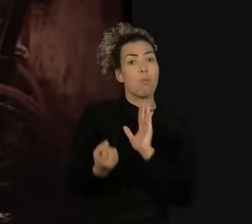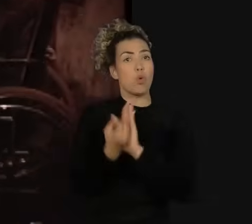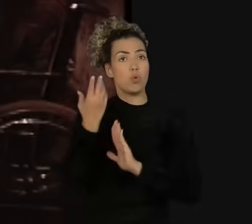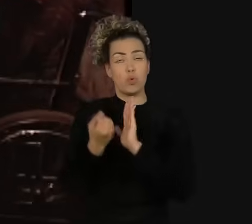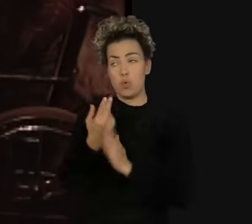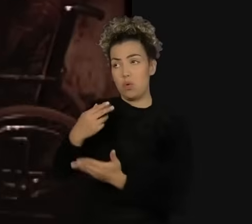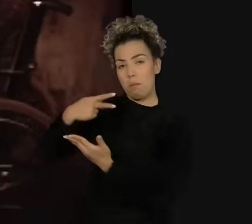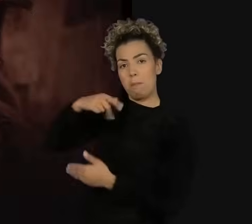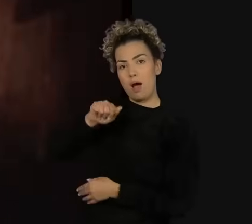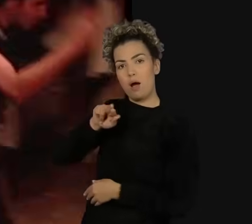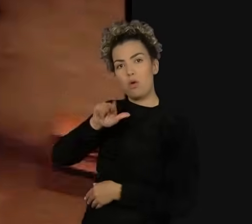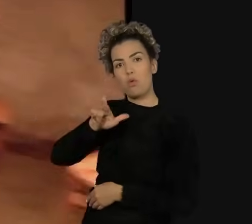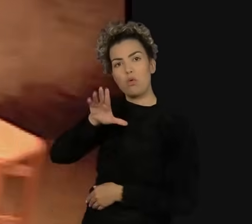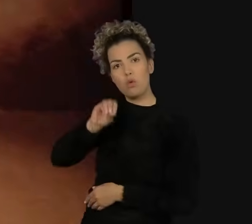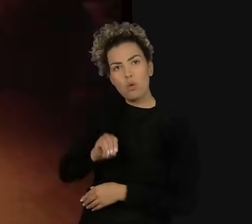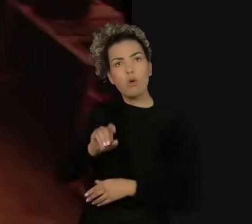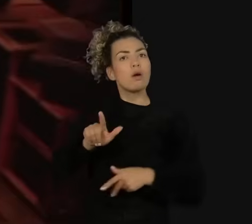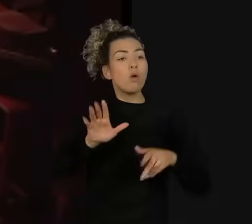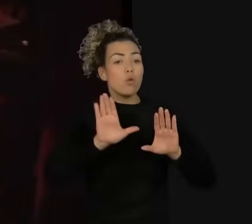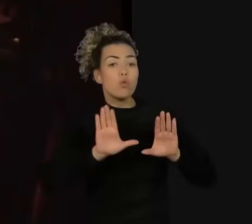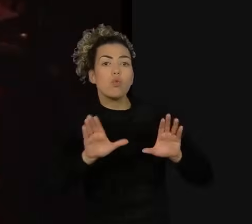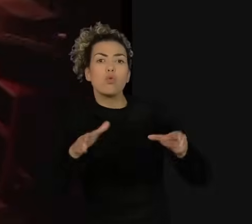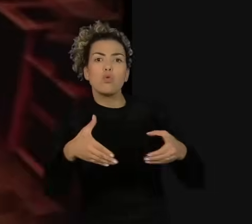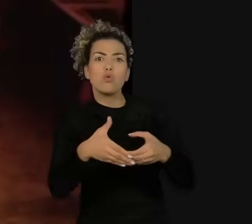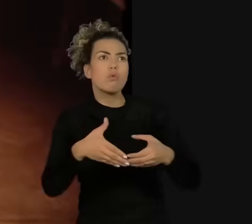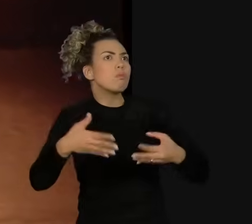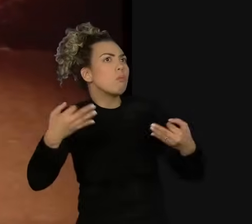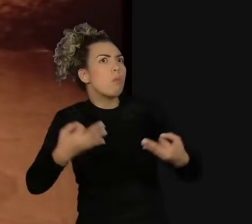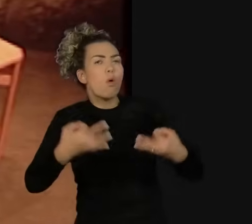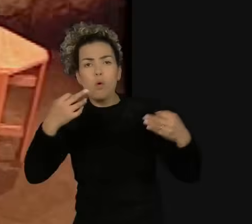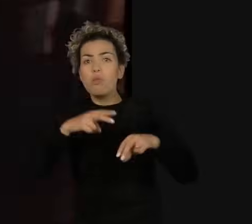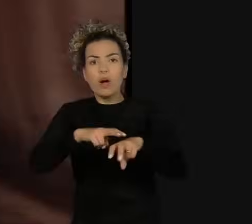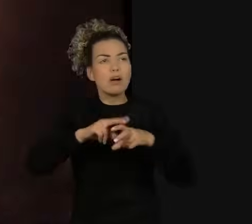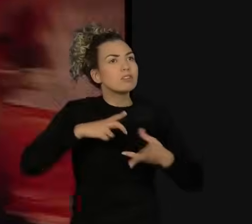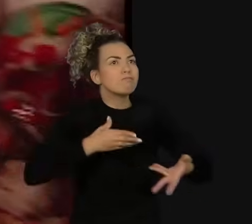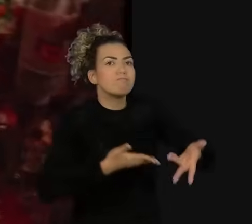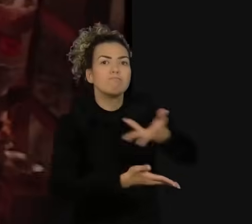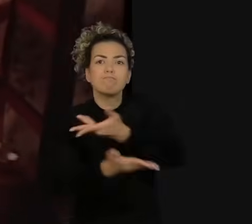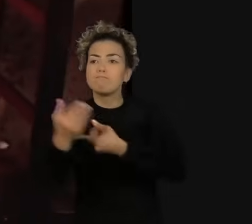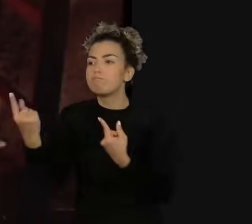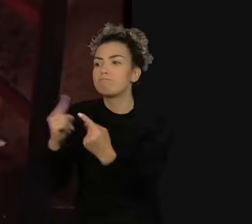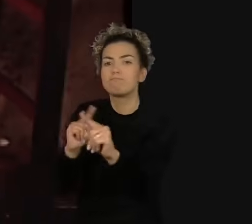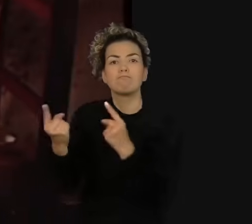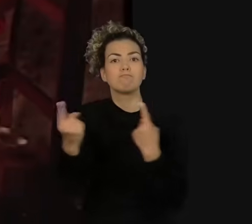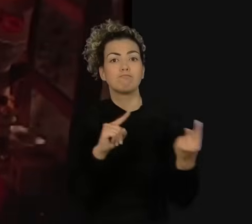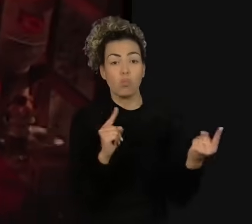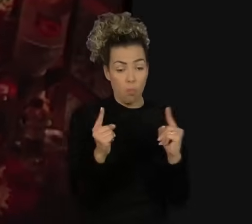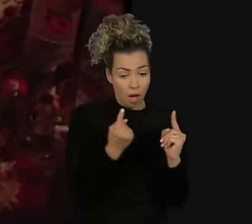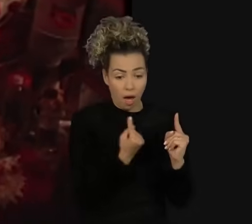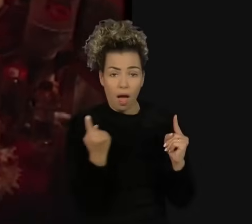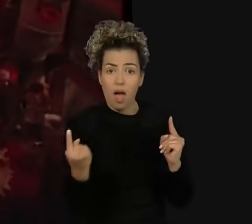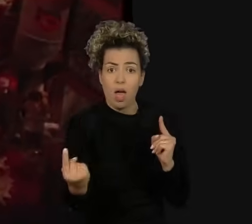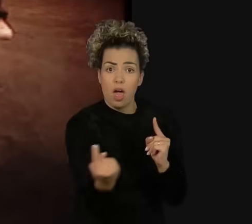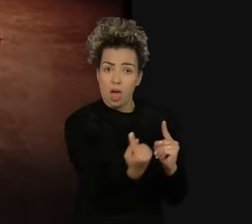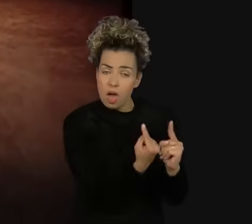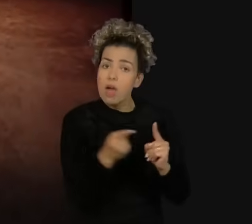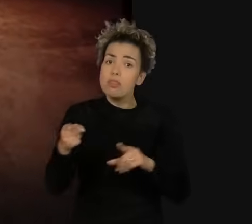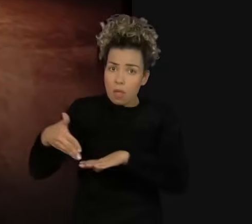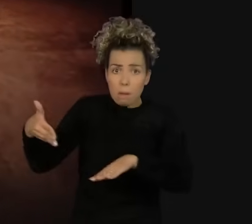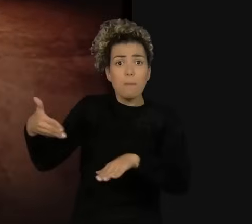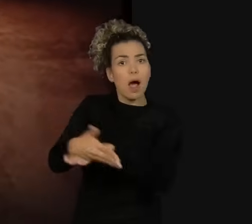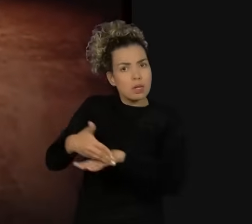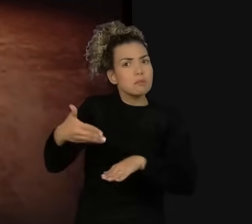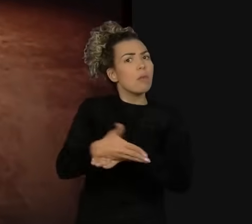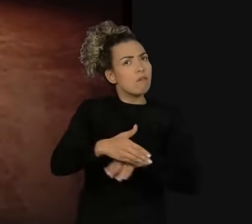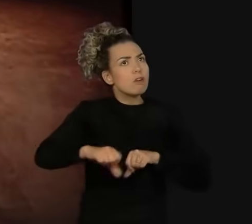o coletivo se caracterizou pela estrutura colaborativa, onde cada componente tinha participação